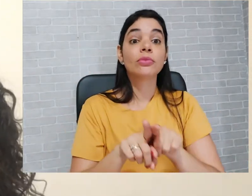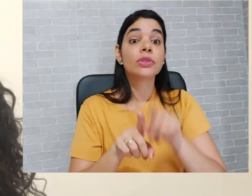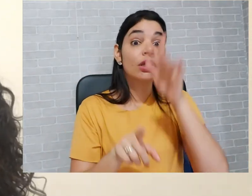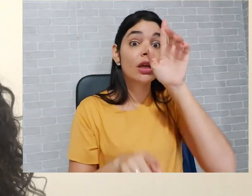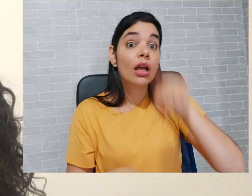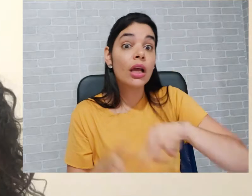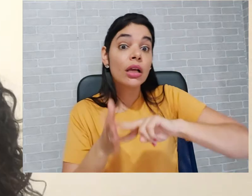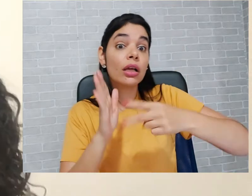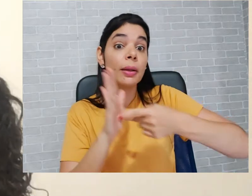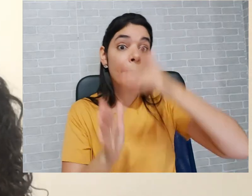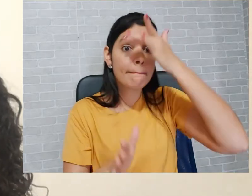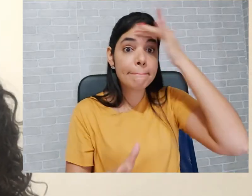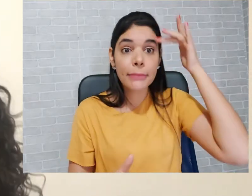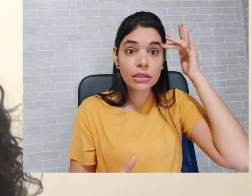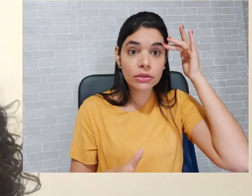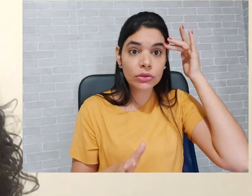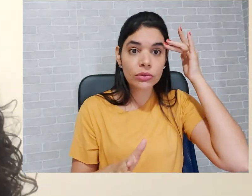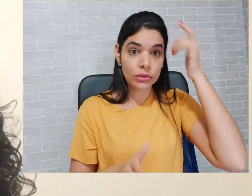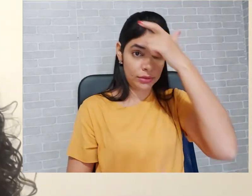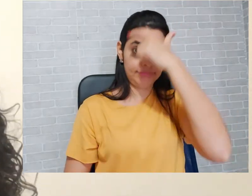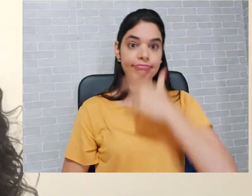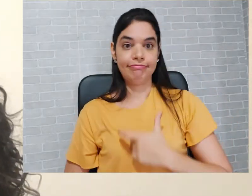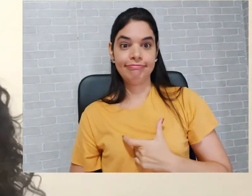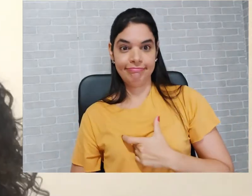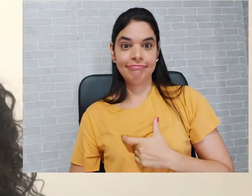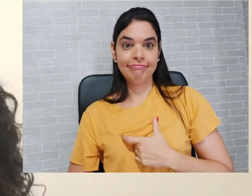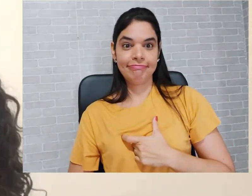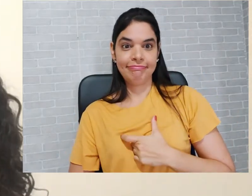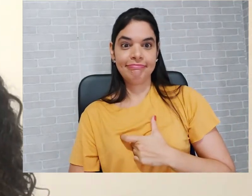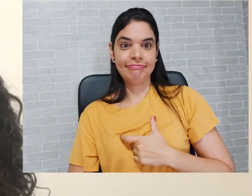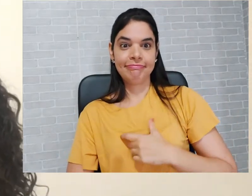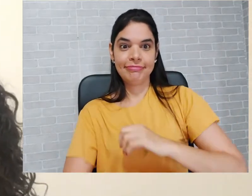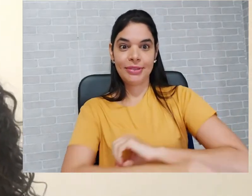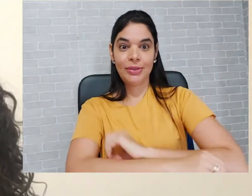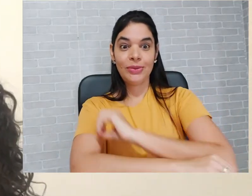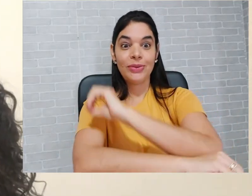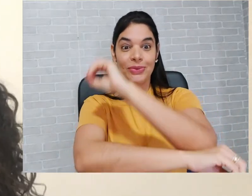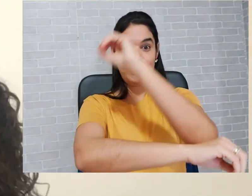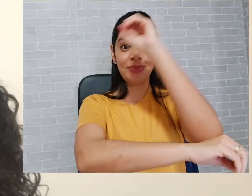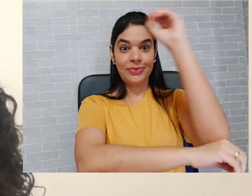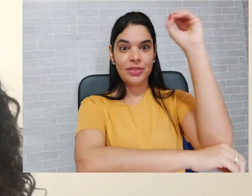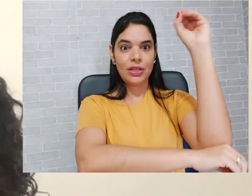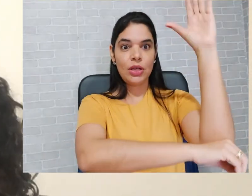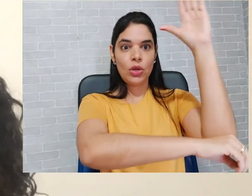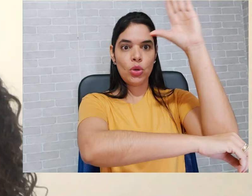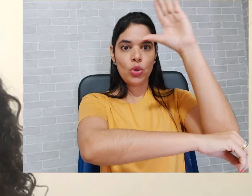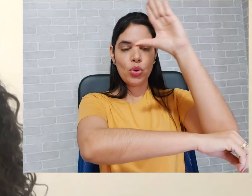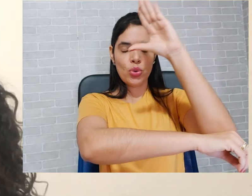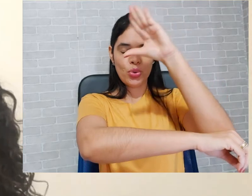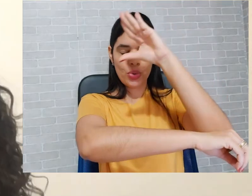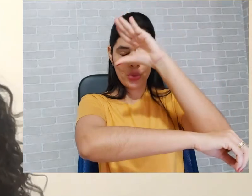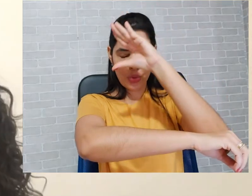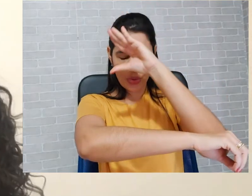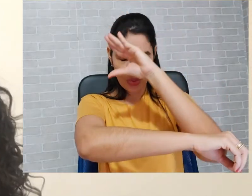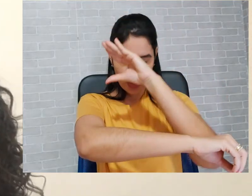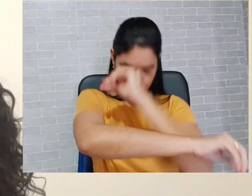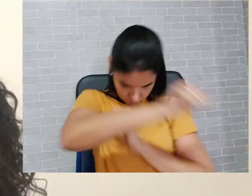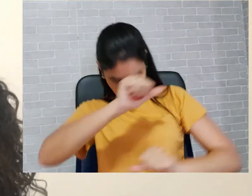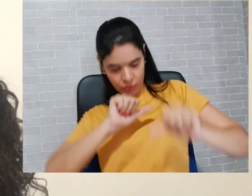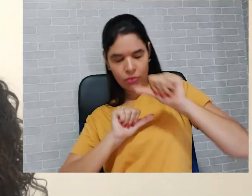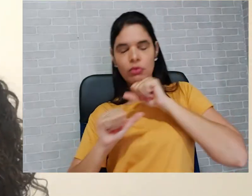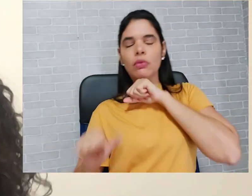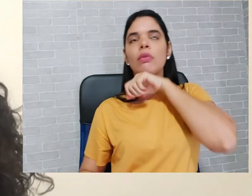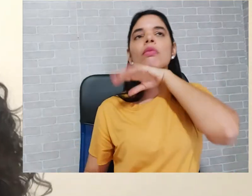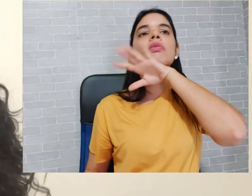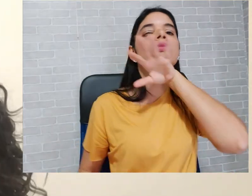Zucunhã. Zucunhã são pessoas que se transformam em animais à noite. Bem, esses personagens, né, alguns desses